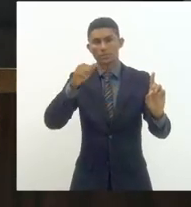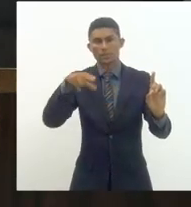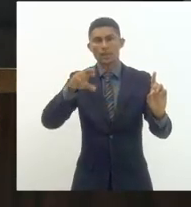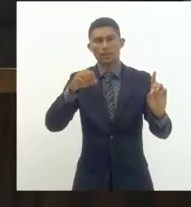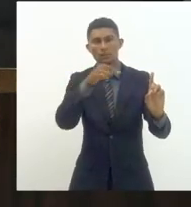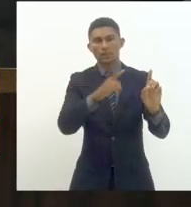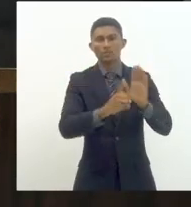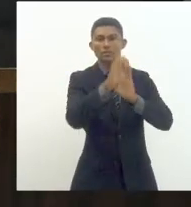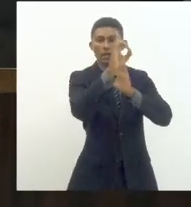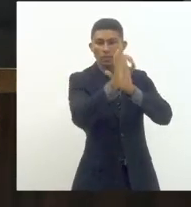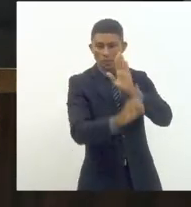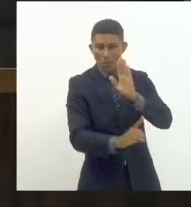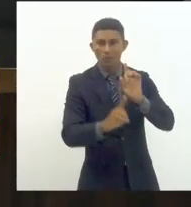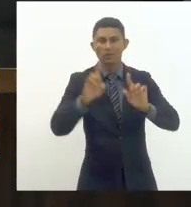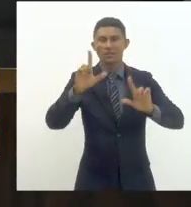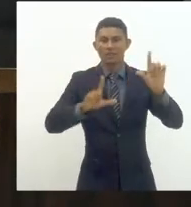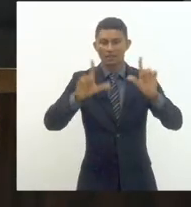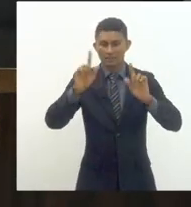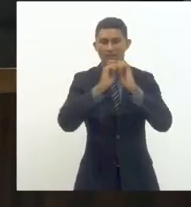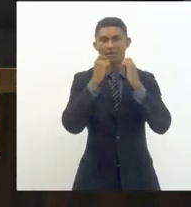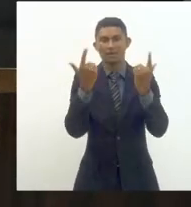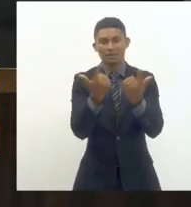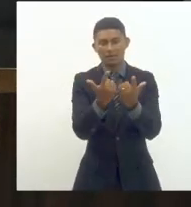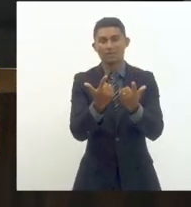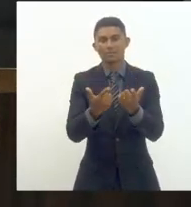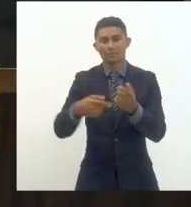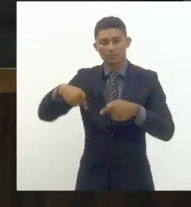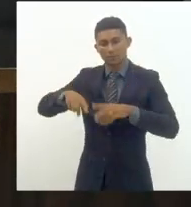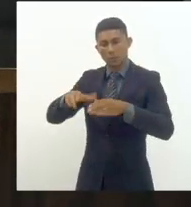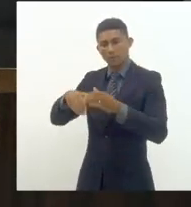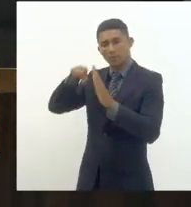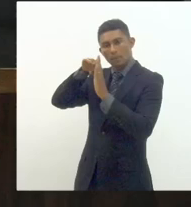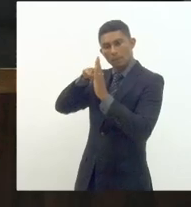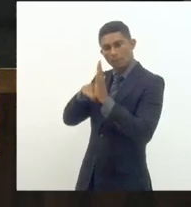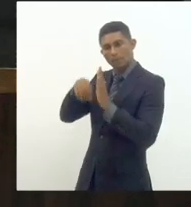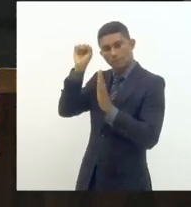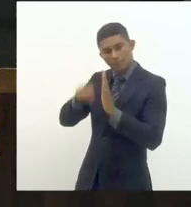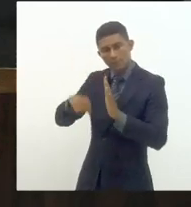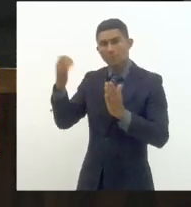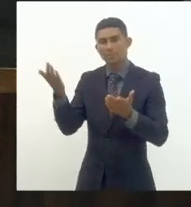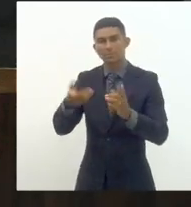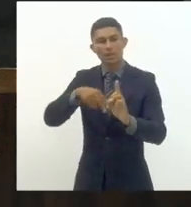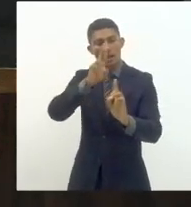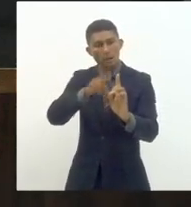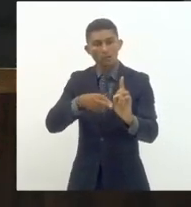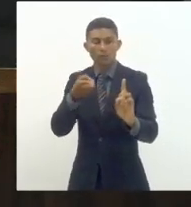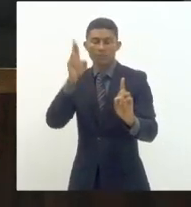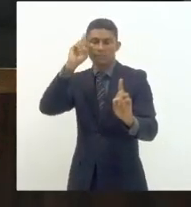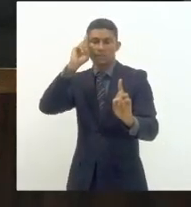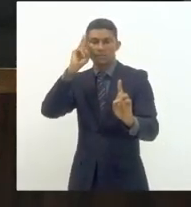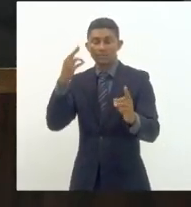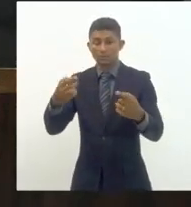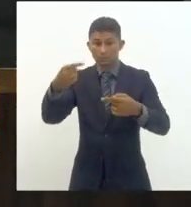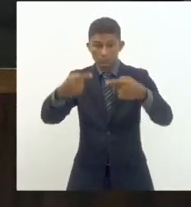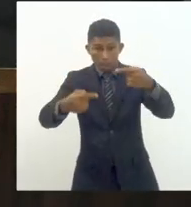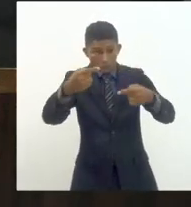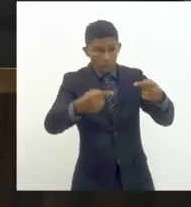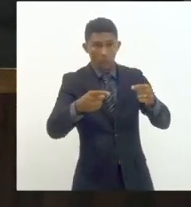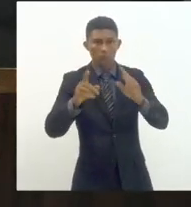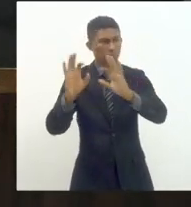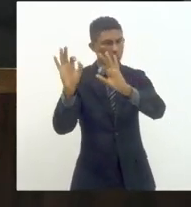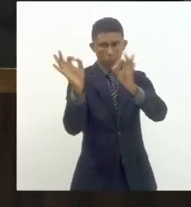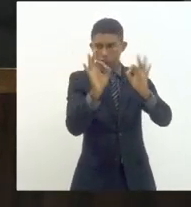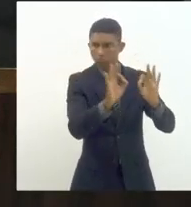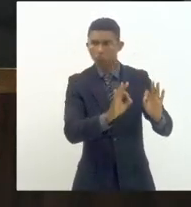diretor da TV Alerj. Parecer da Comissão de Normas Internas e Proposições Externas, favorável, relator, deputado Rosenberg Reis. Em discussão, não havendo